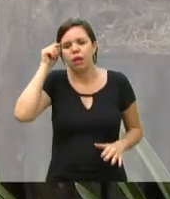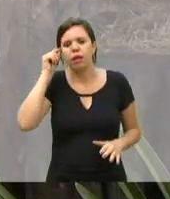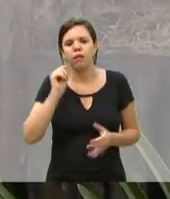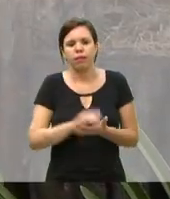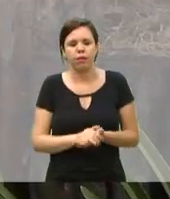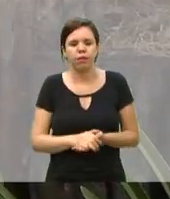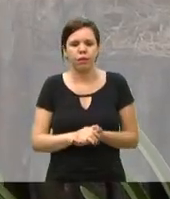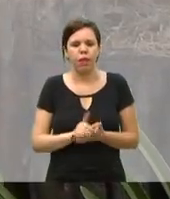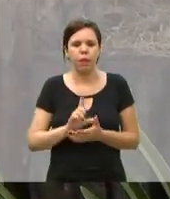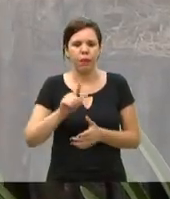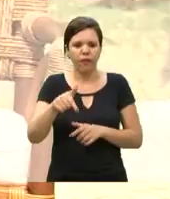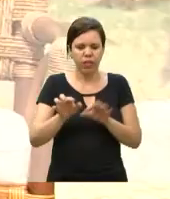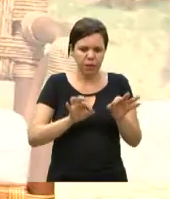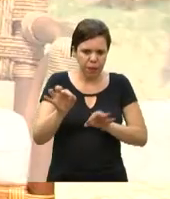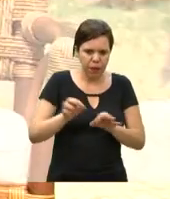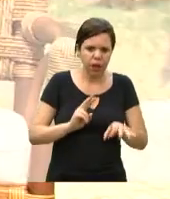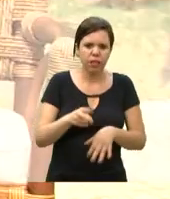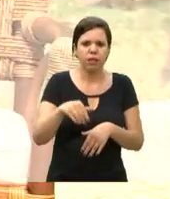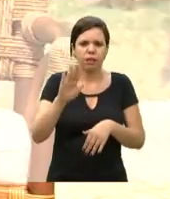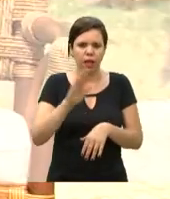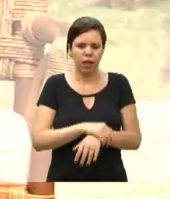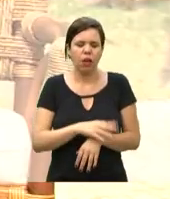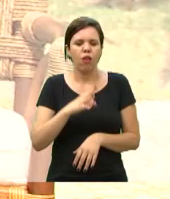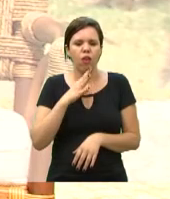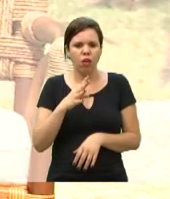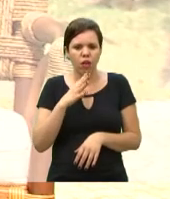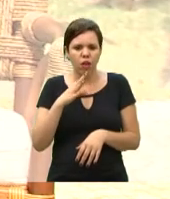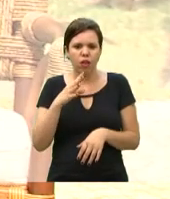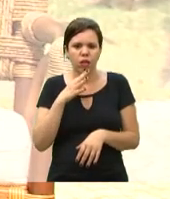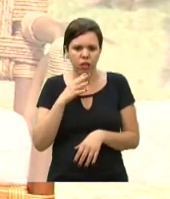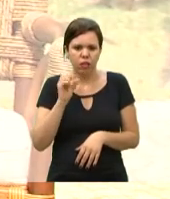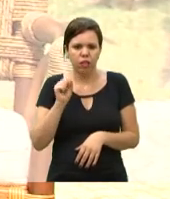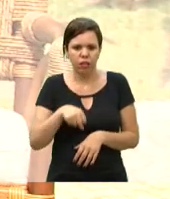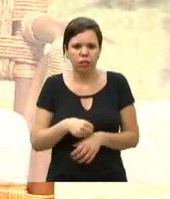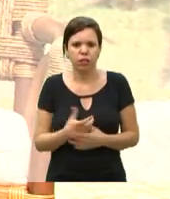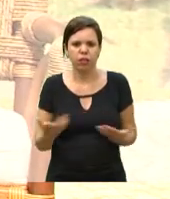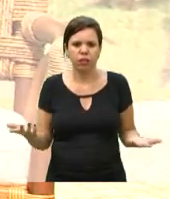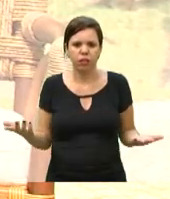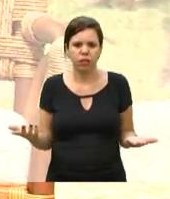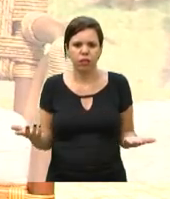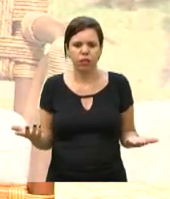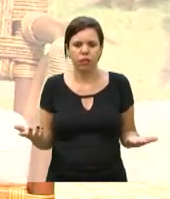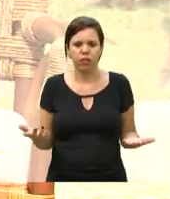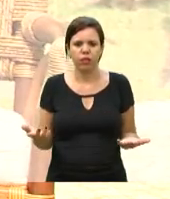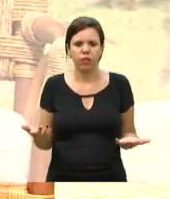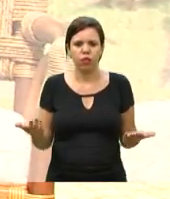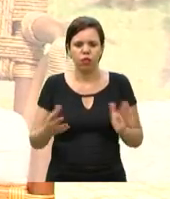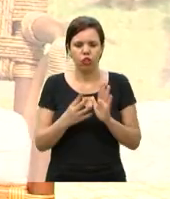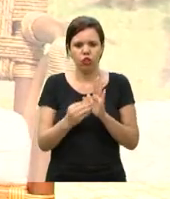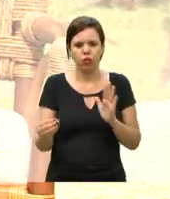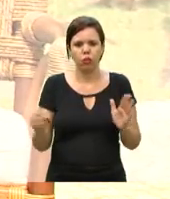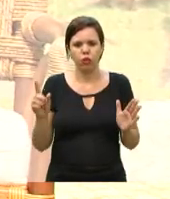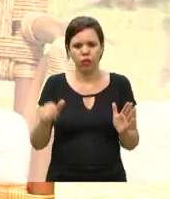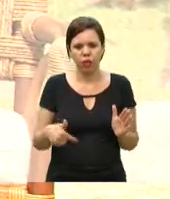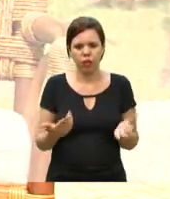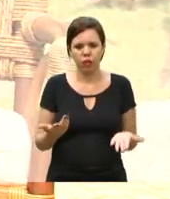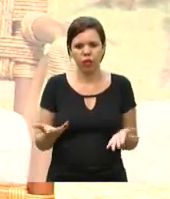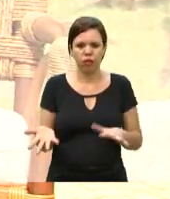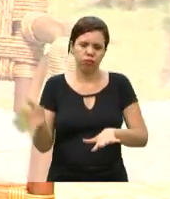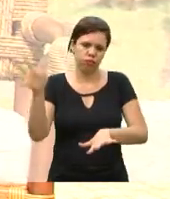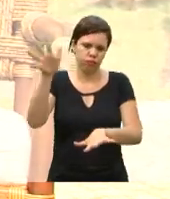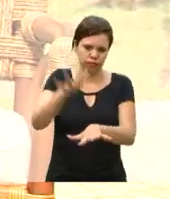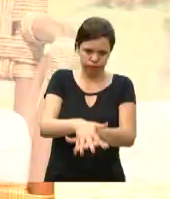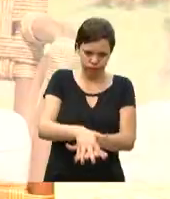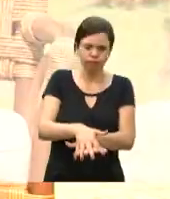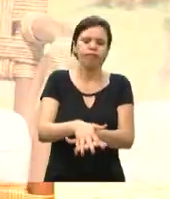as escolas vão se preparando cada vez mais, sim, né? Conhecendo realmente essa síndrome. Mas o formato hoje é de